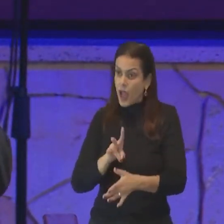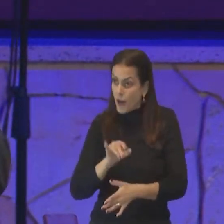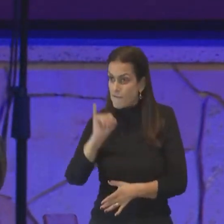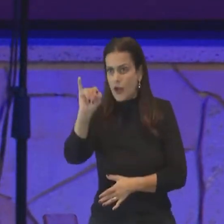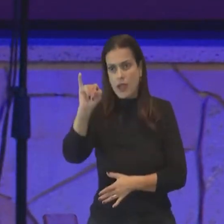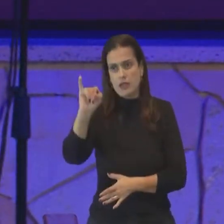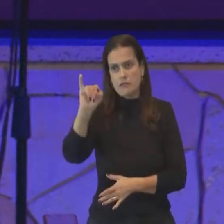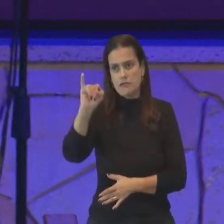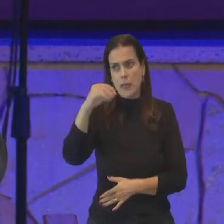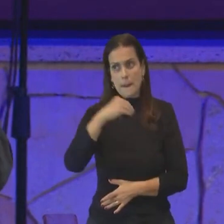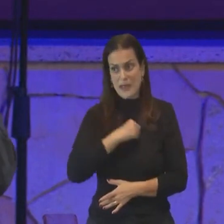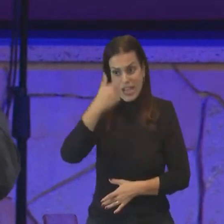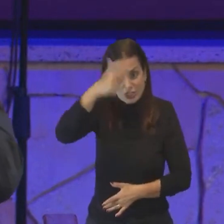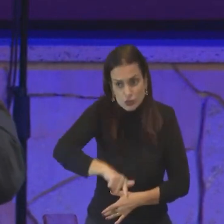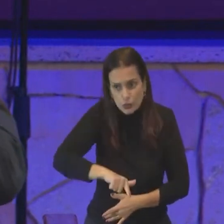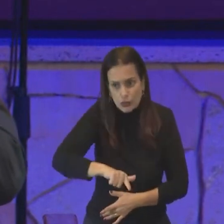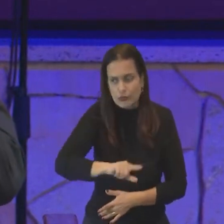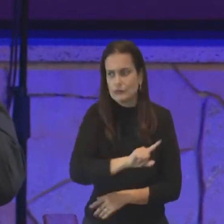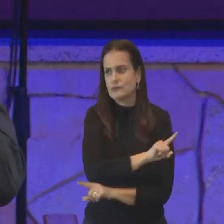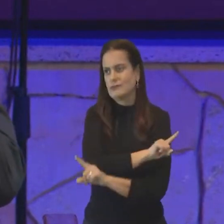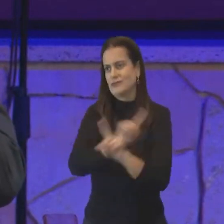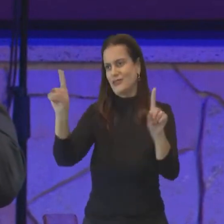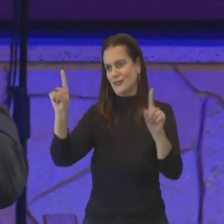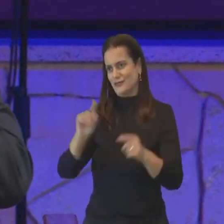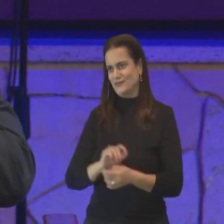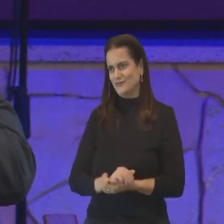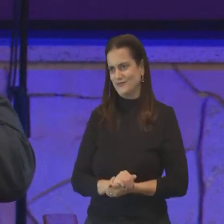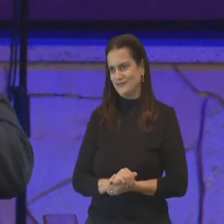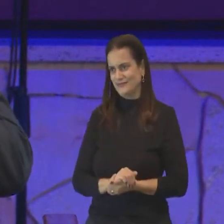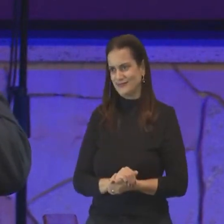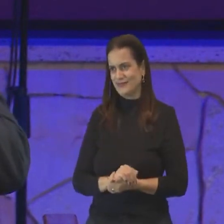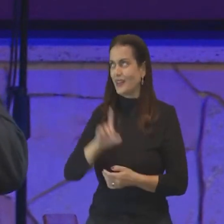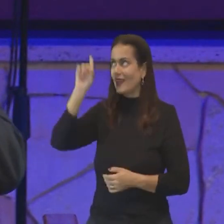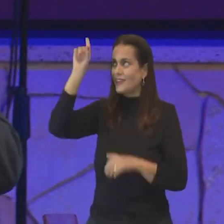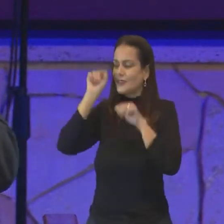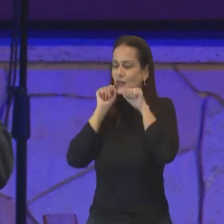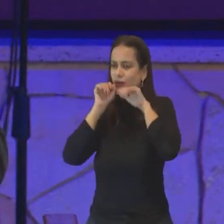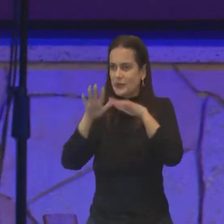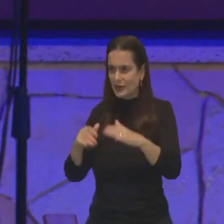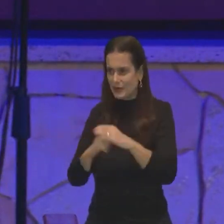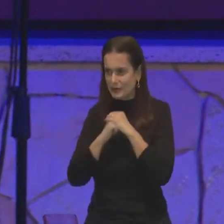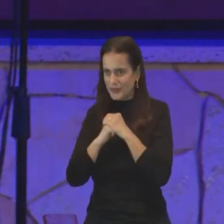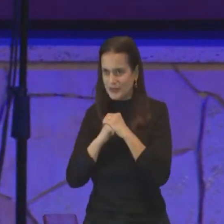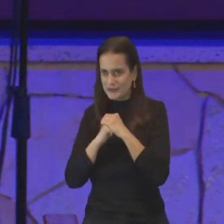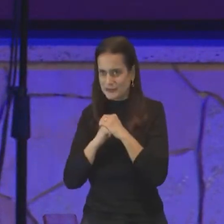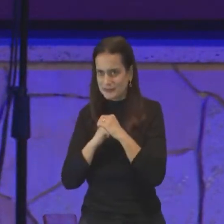não peques mais. Que Deus nos abençoe.